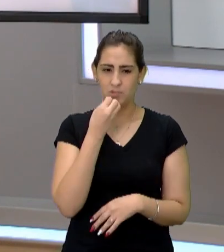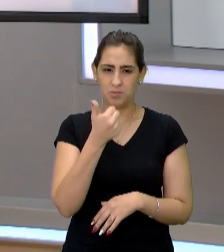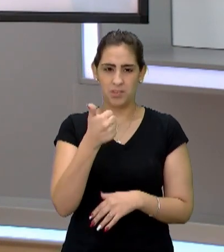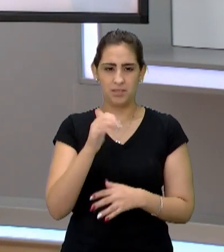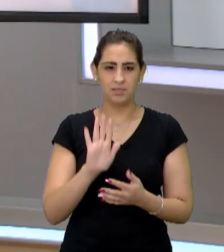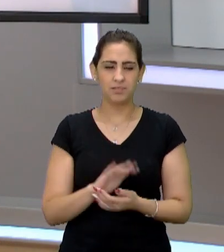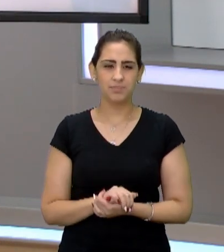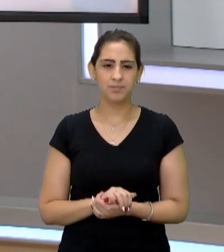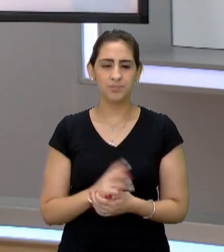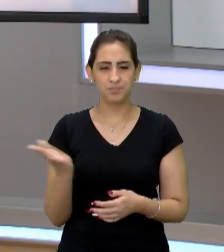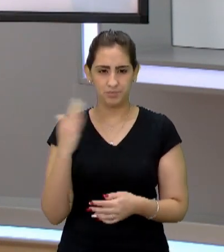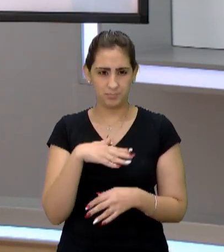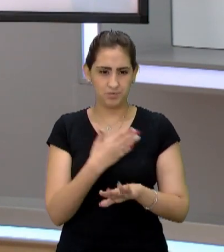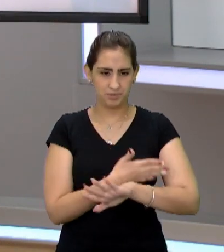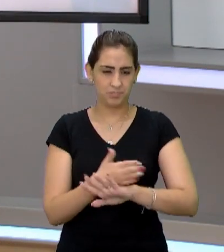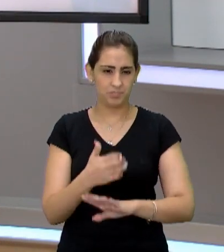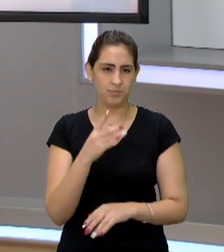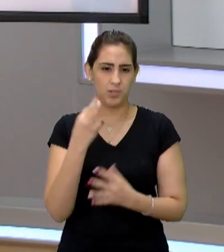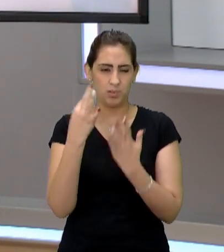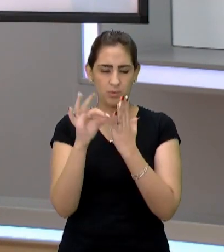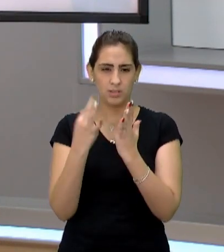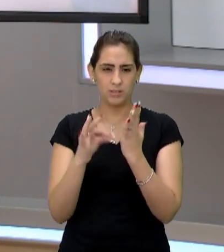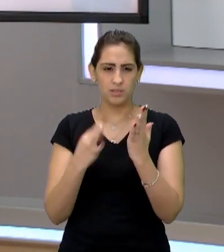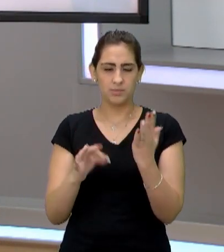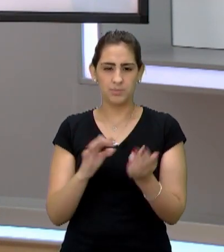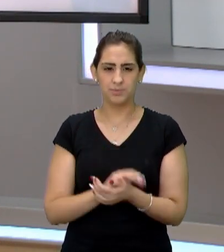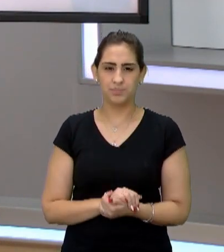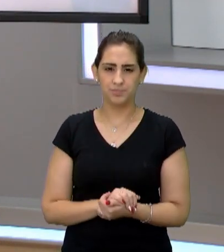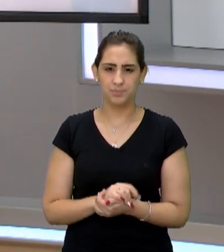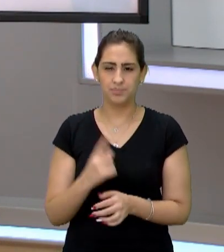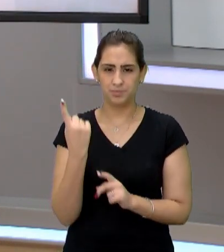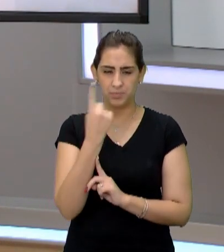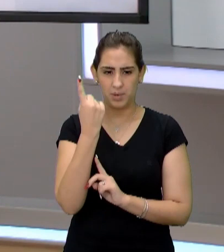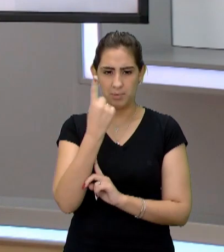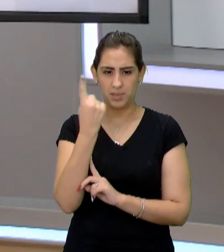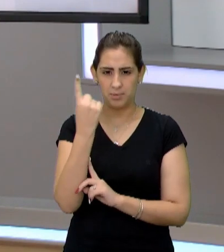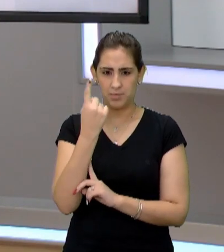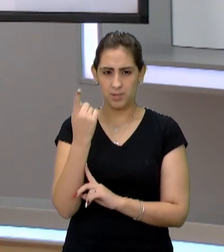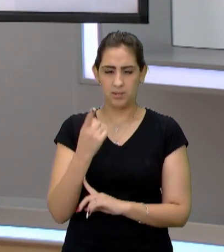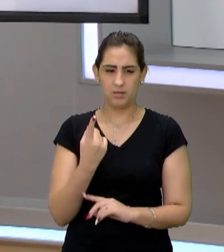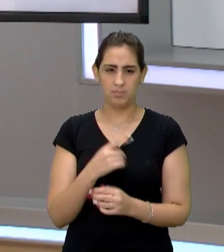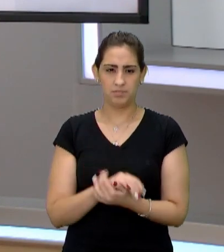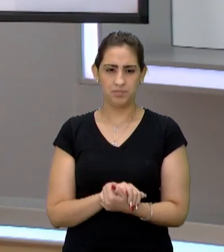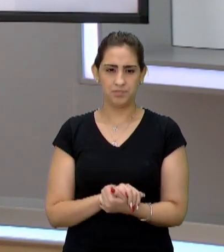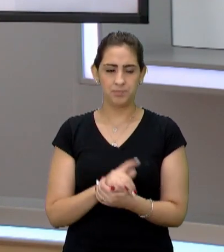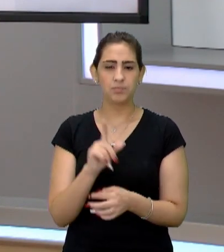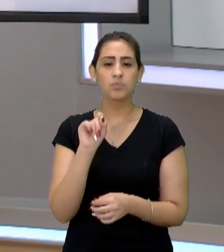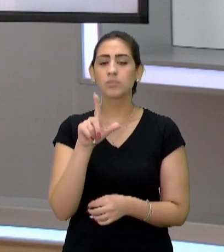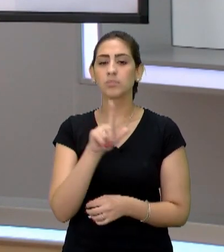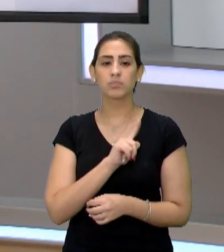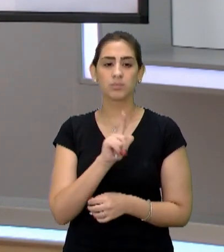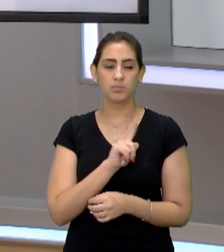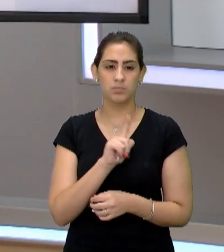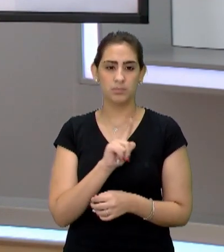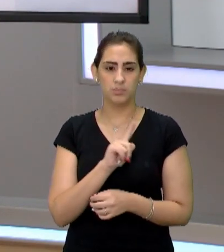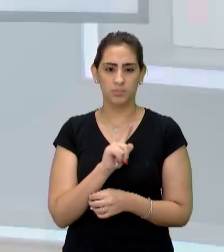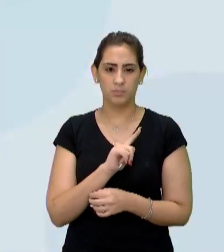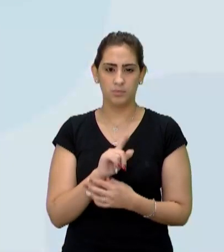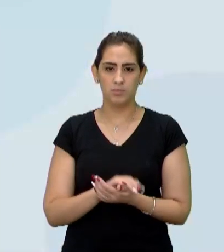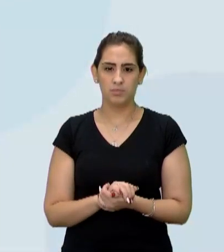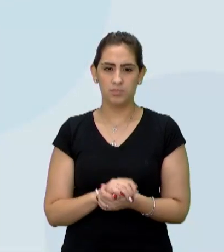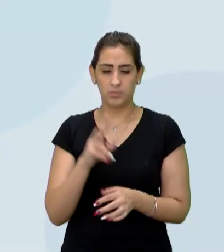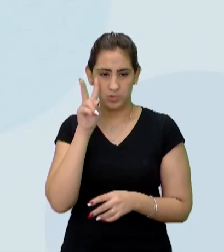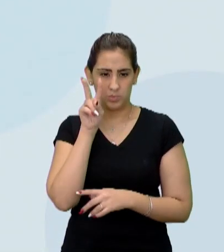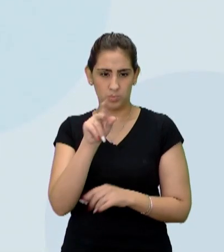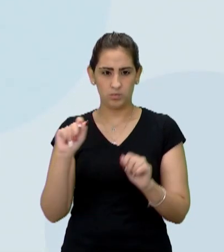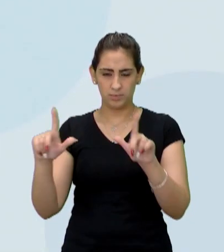Bom, vamos lá, gente. Vamos para a correção aí. Já na primeira questão, né? O que nós temos aí? Qual é o descritor aí? De olho